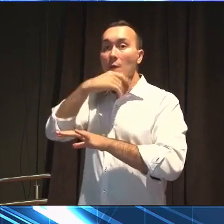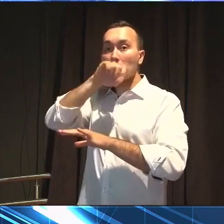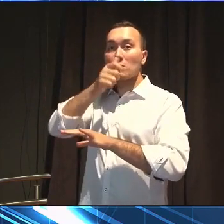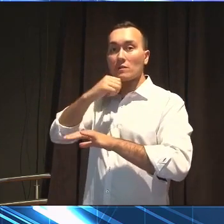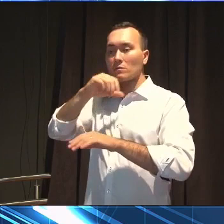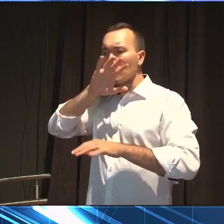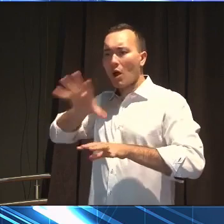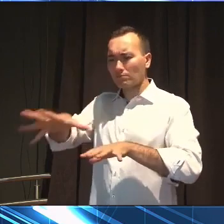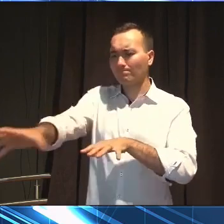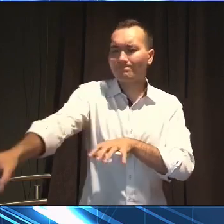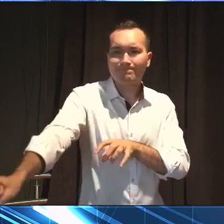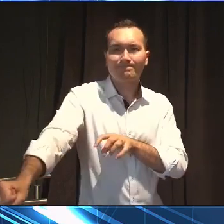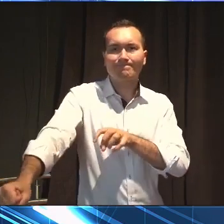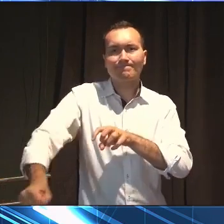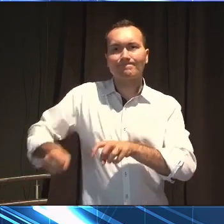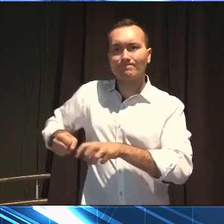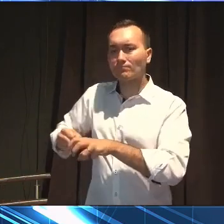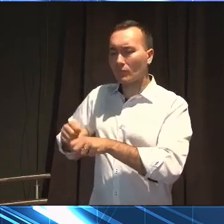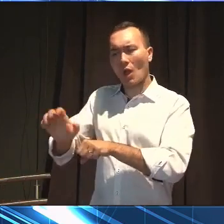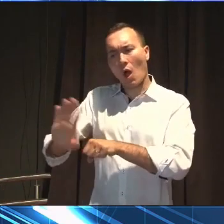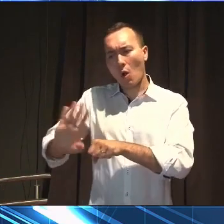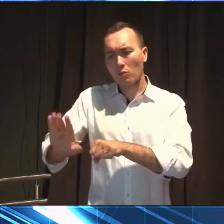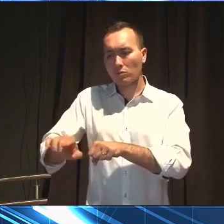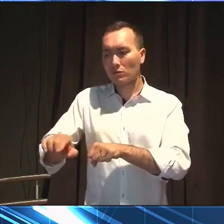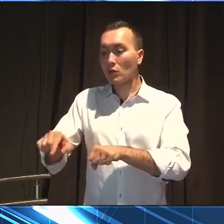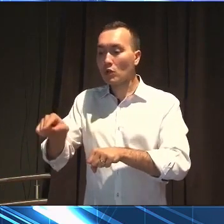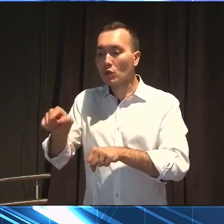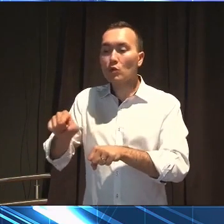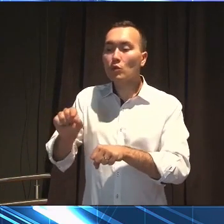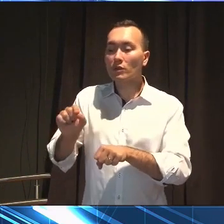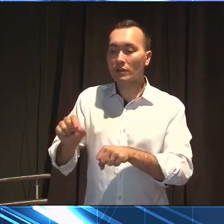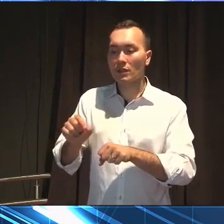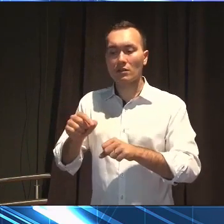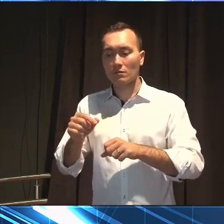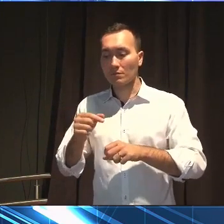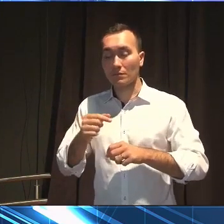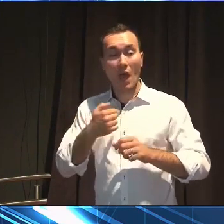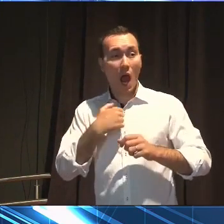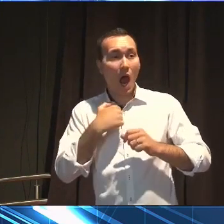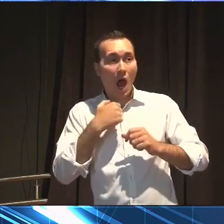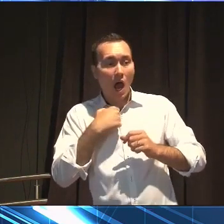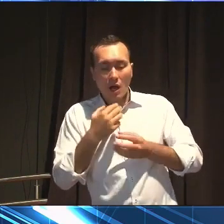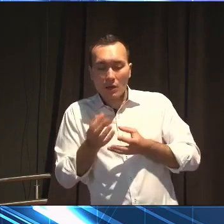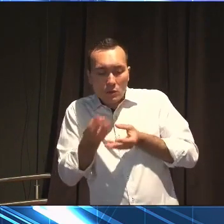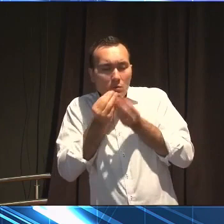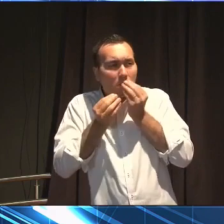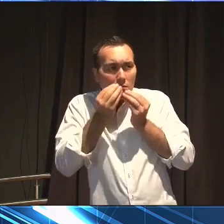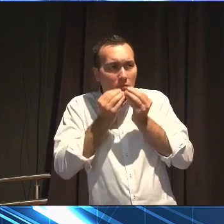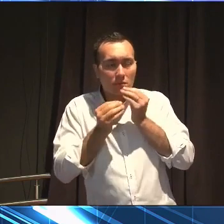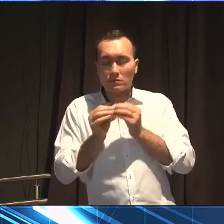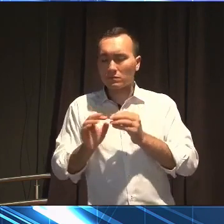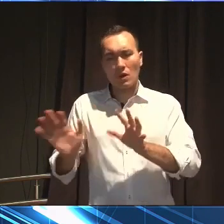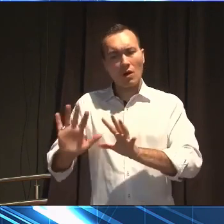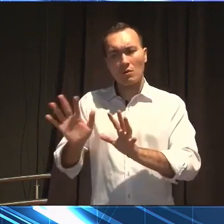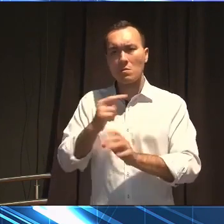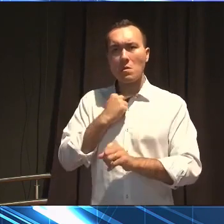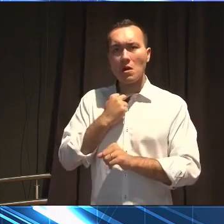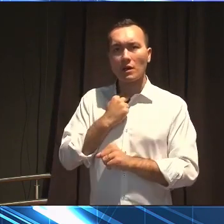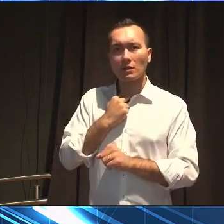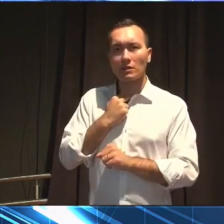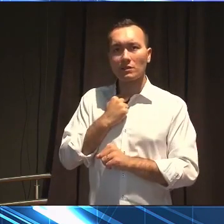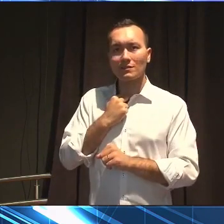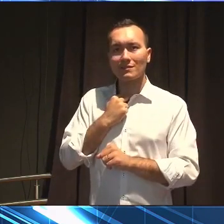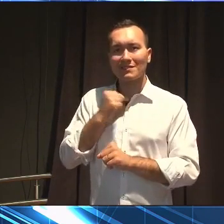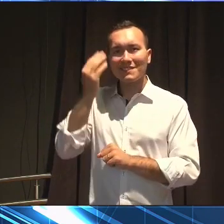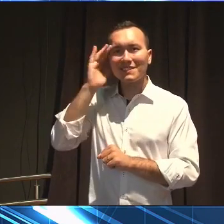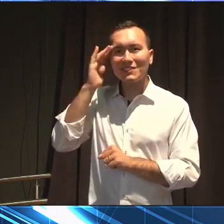ouviu? Esta água não se pode tomar. E foi esta compreensão que ela teve sobre o mar. Pela